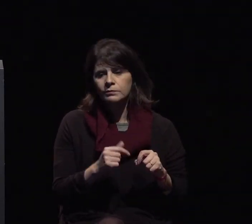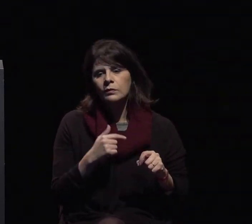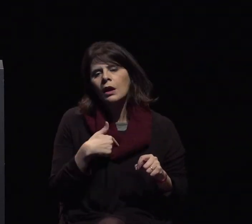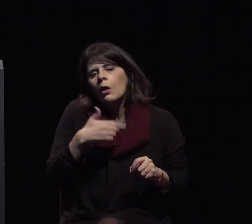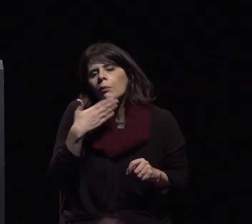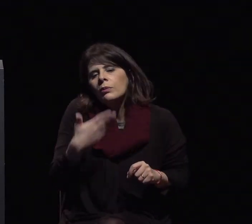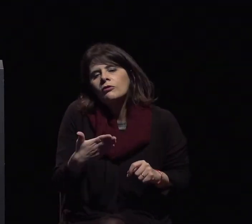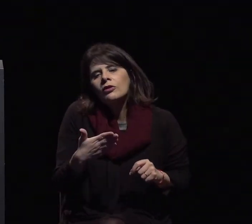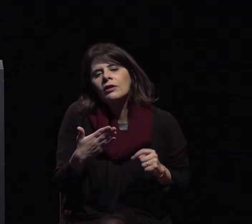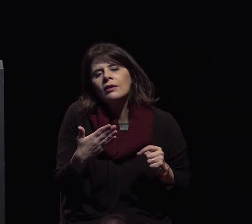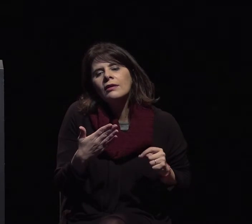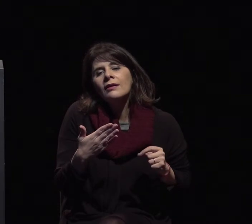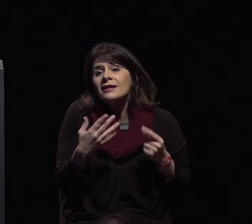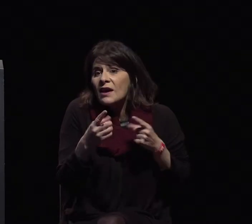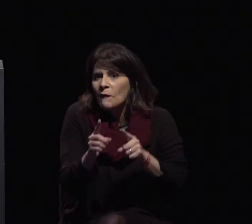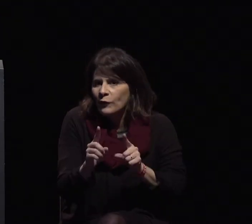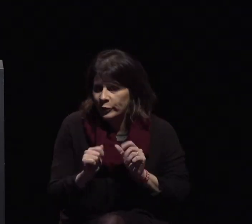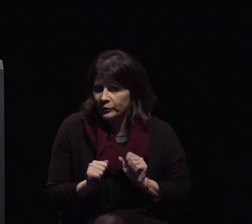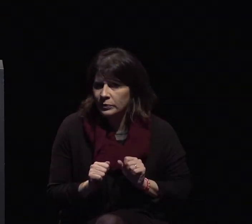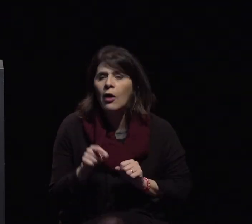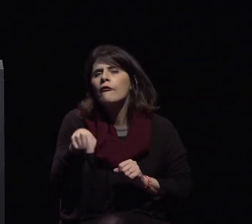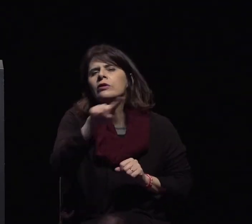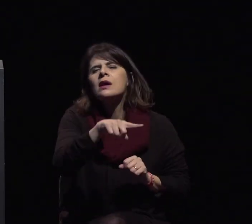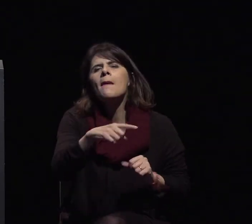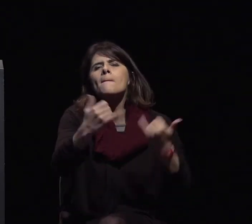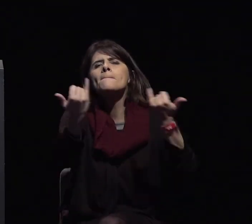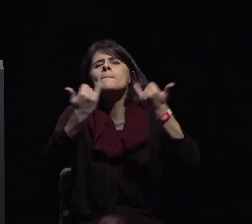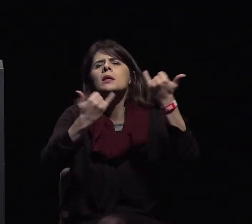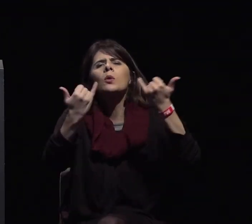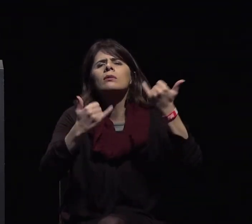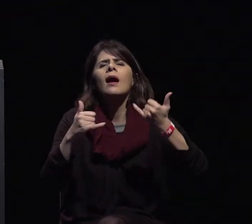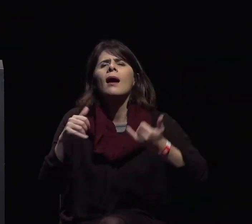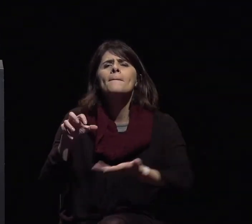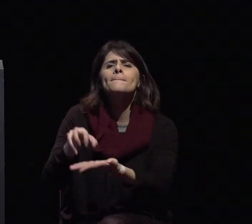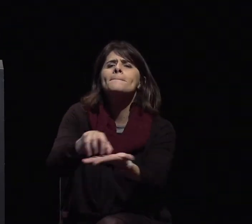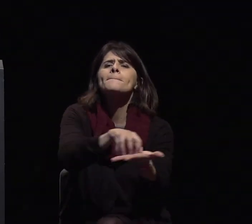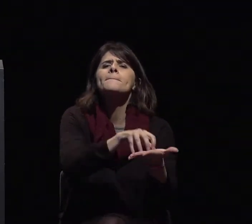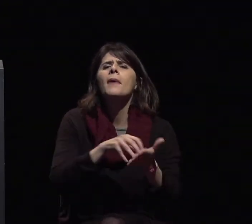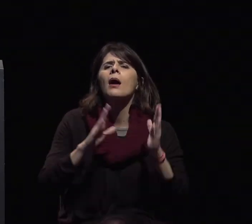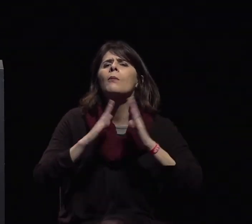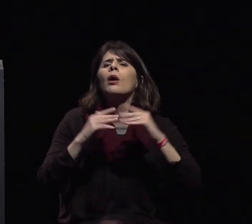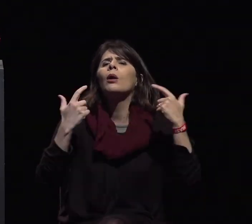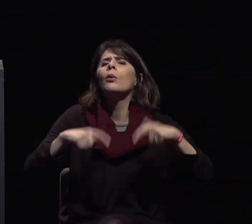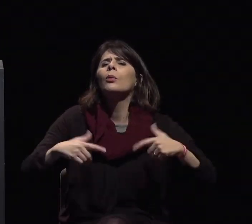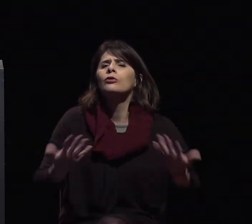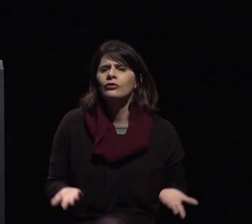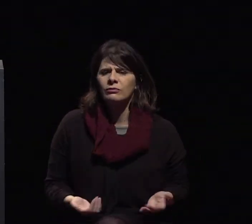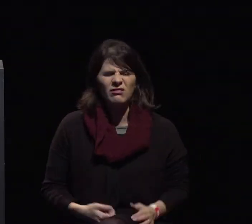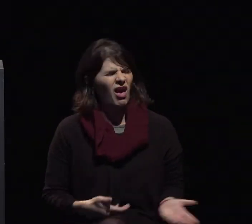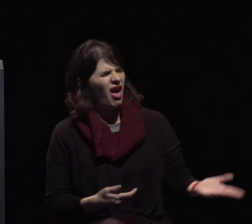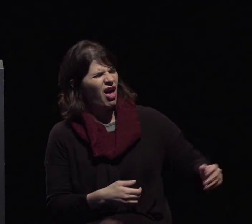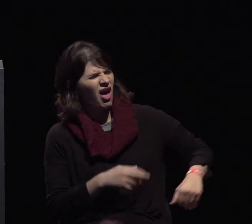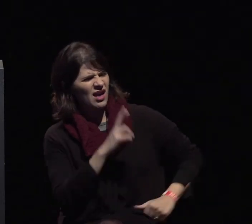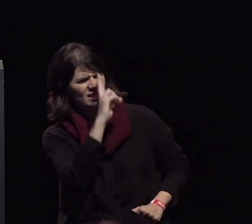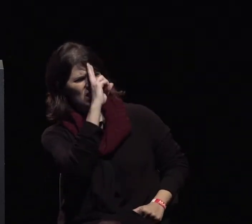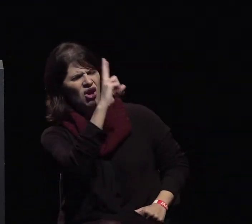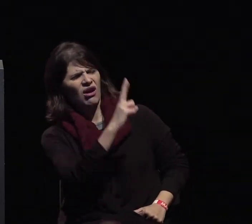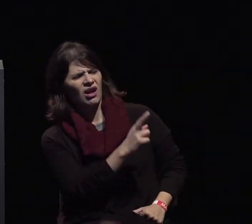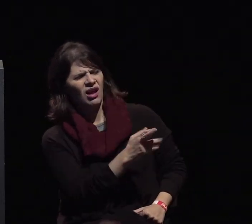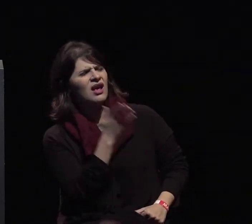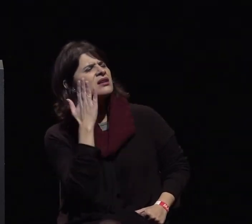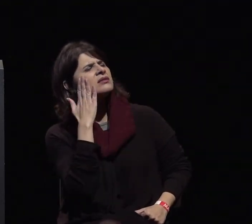que eles moravam. Demorei 1h30 para descobrir todos. E aí, senhora, por que você está querendo saber onde a gente